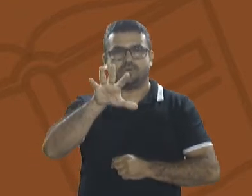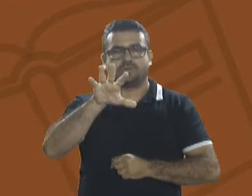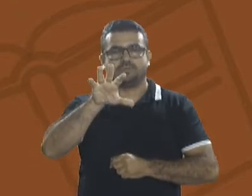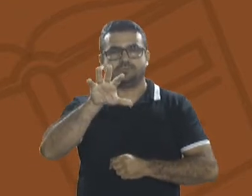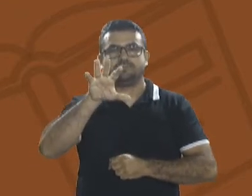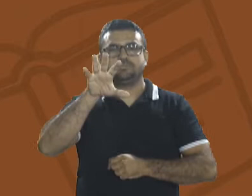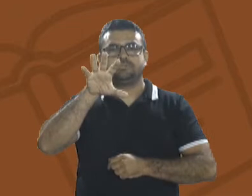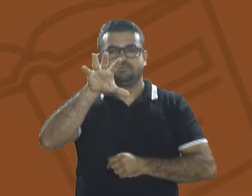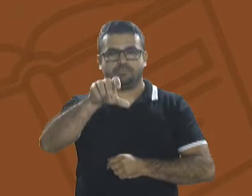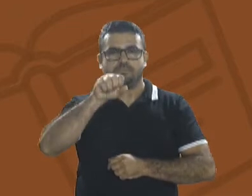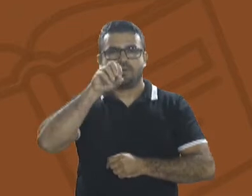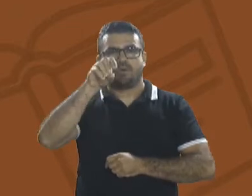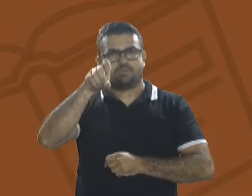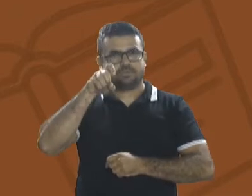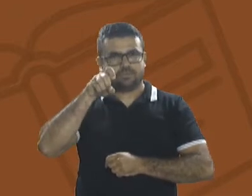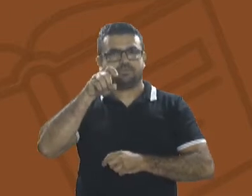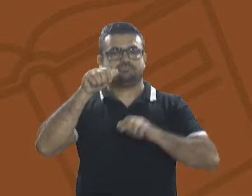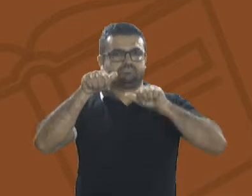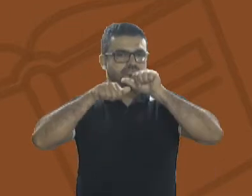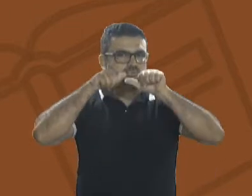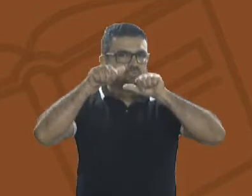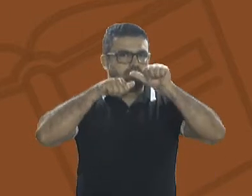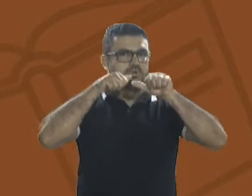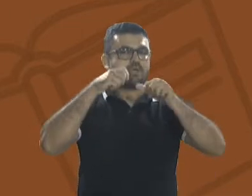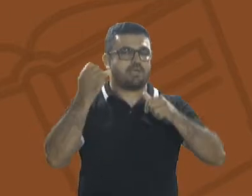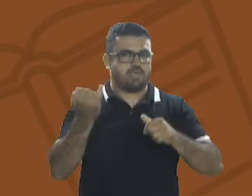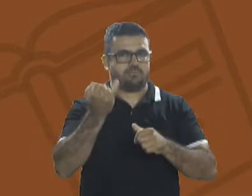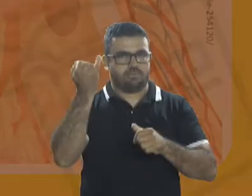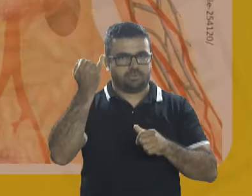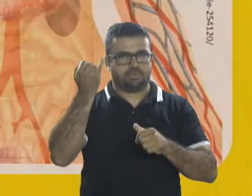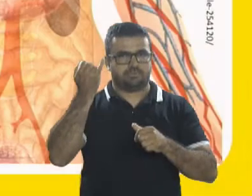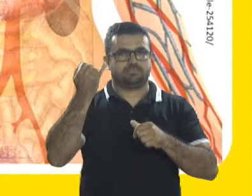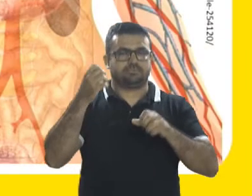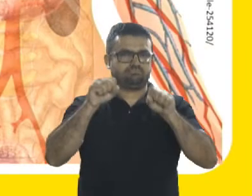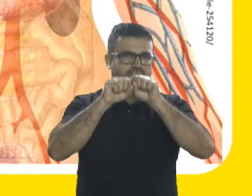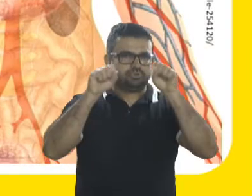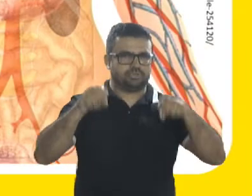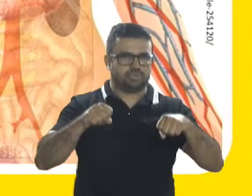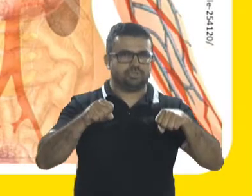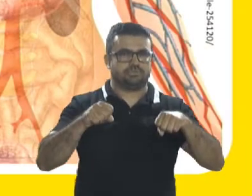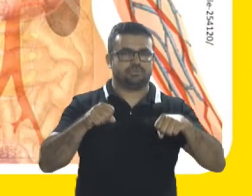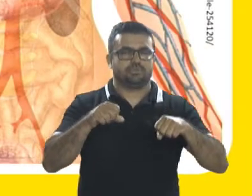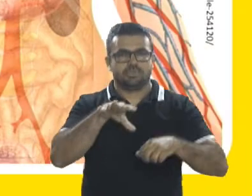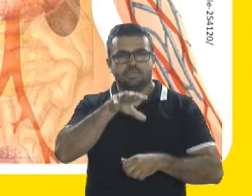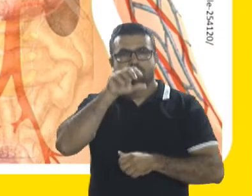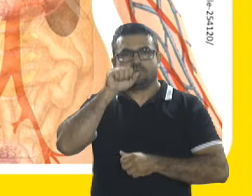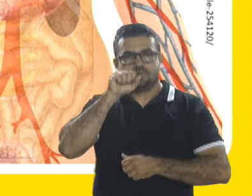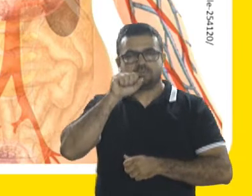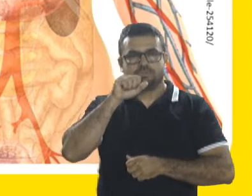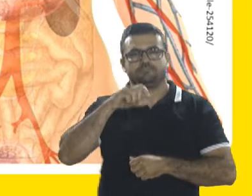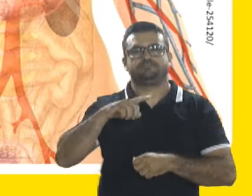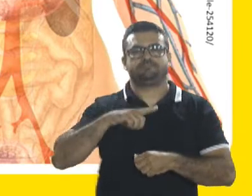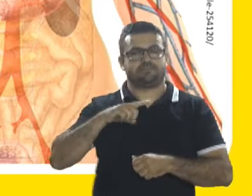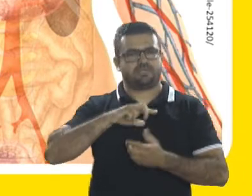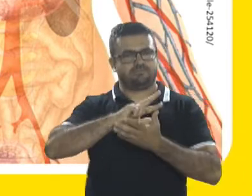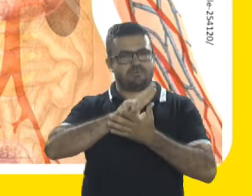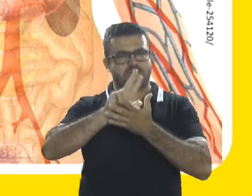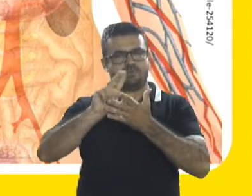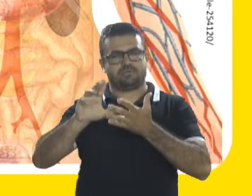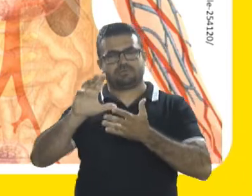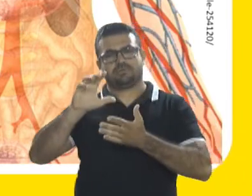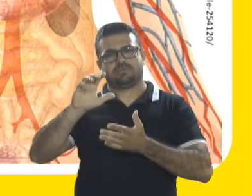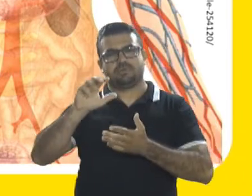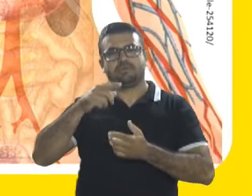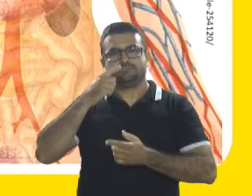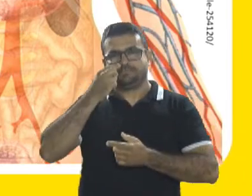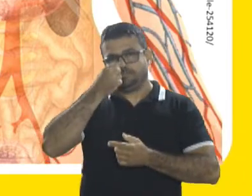pegar o oxigênio. O sistema respiratório humano, ele é composto pelos seguintes órgãos: cavidades nasais, certo? Então, no nariz a